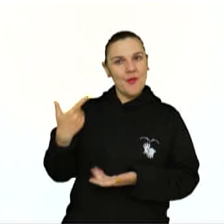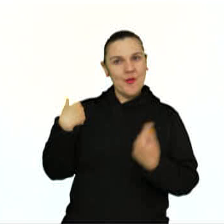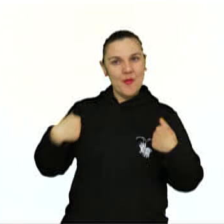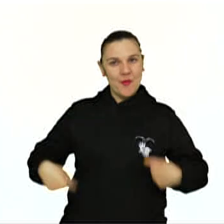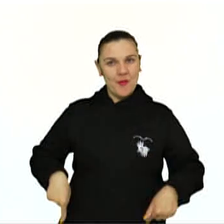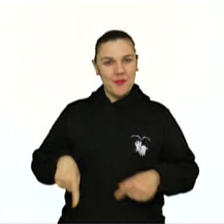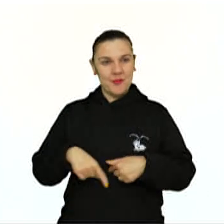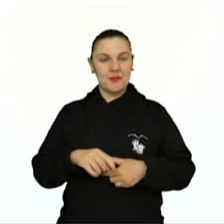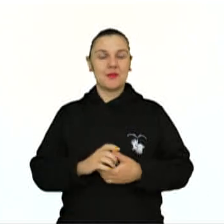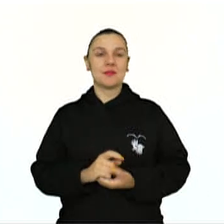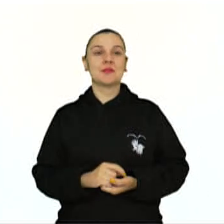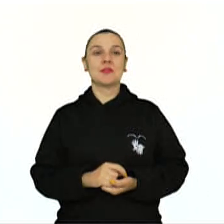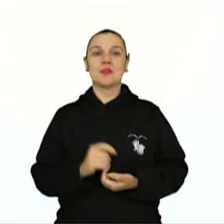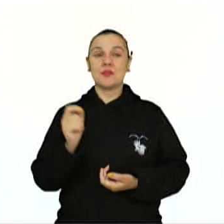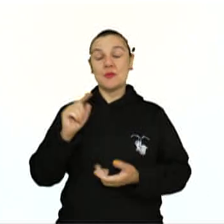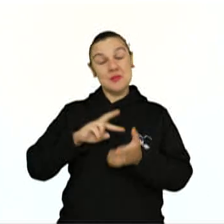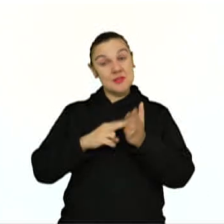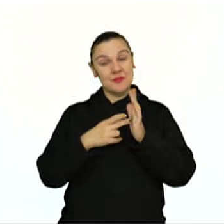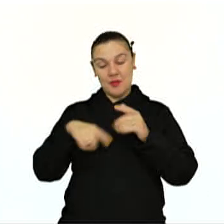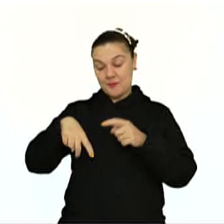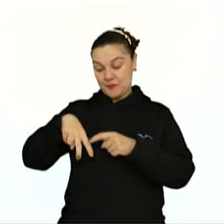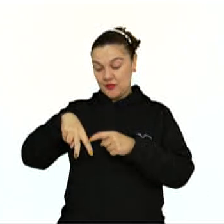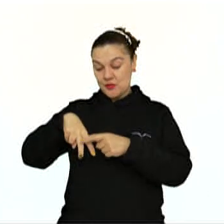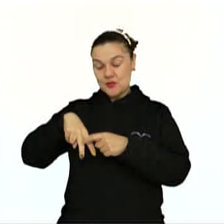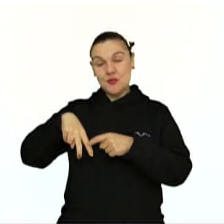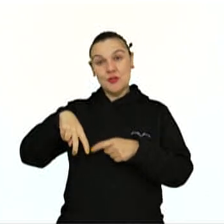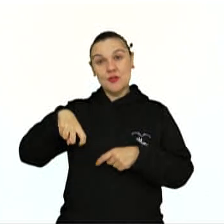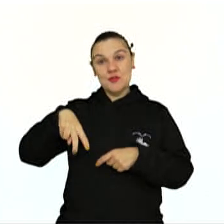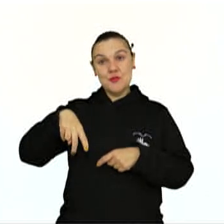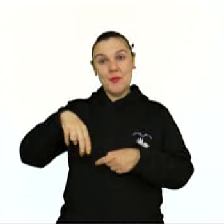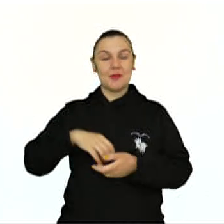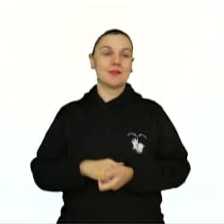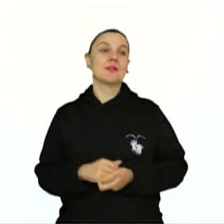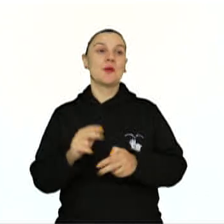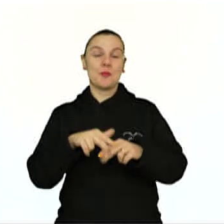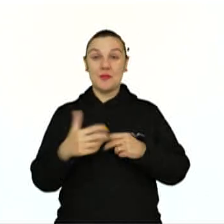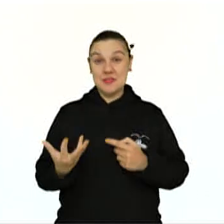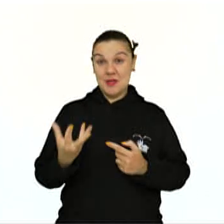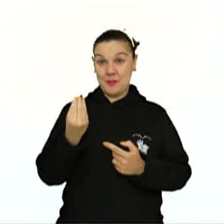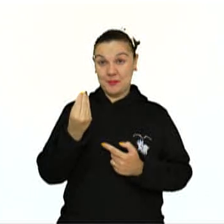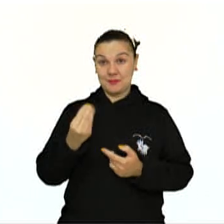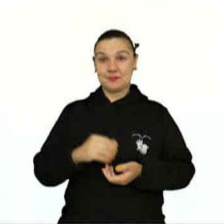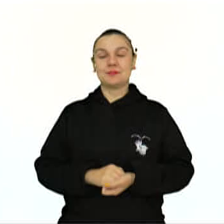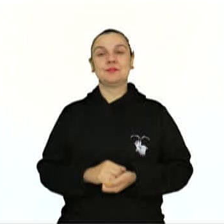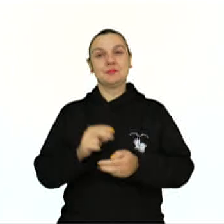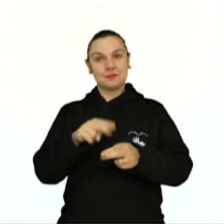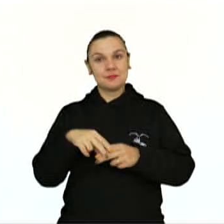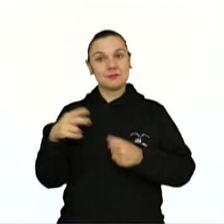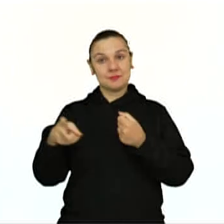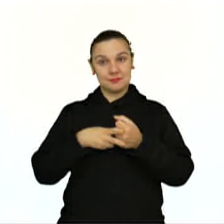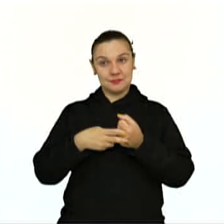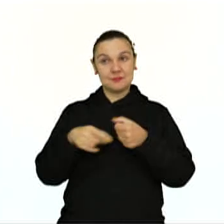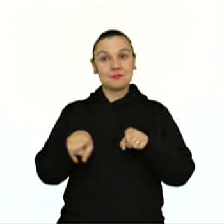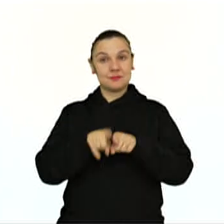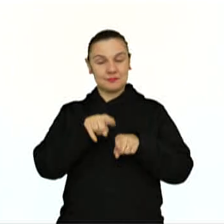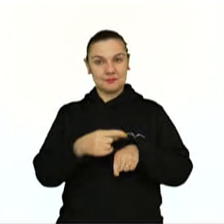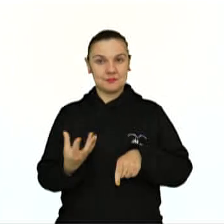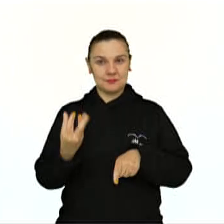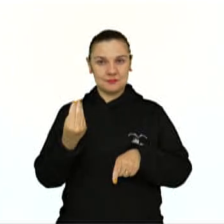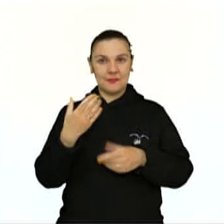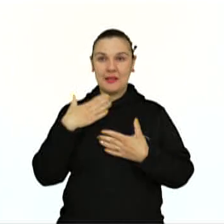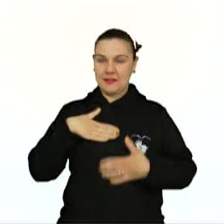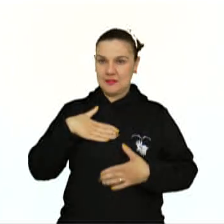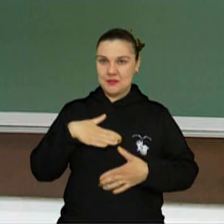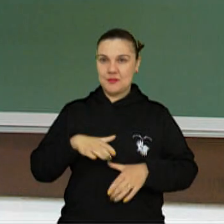humano? Las rodilhas, ou seja, os joelhos é plural, por isso o verbo doler vai ser plural, duelen.